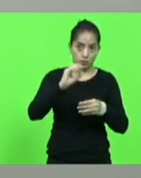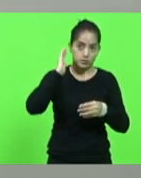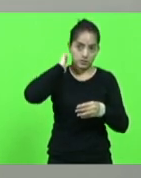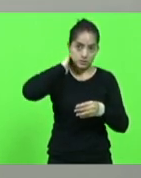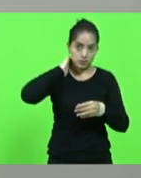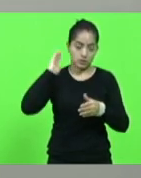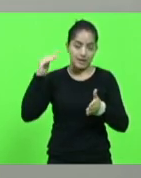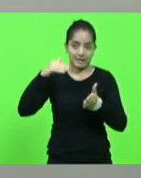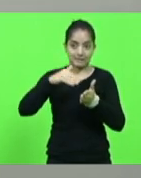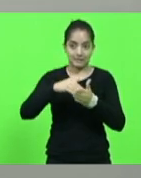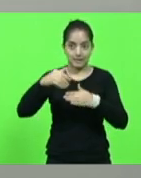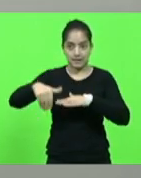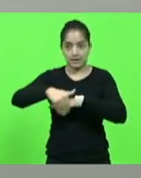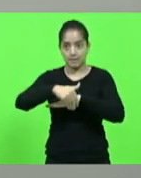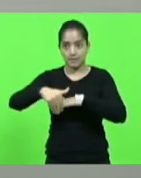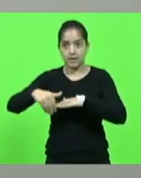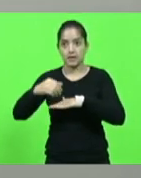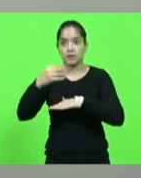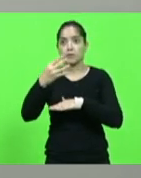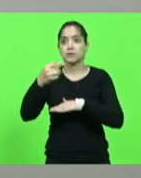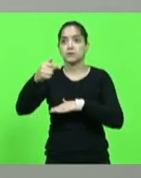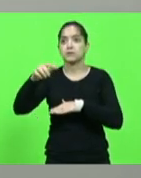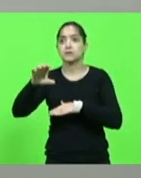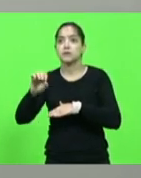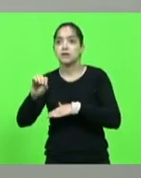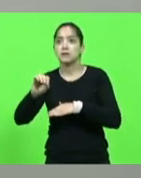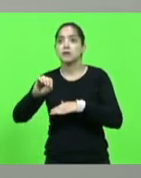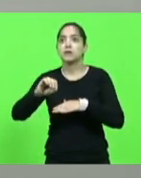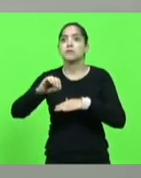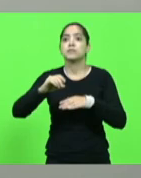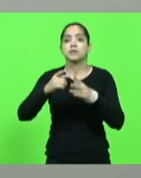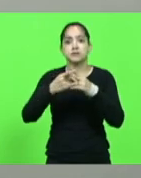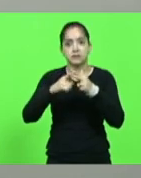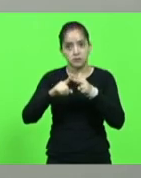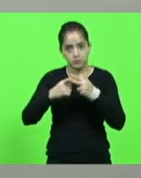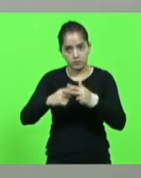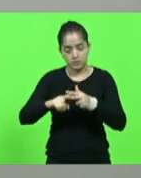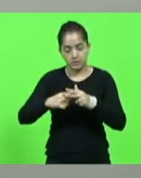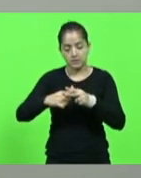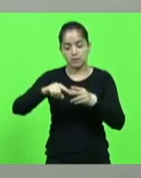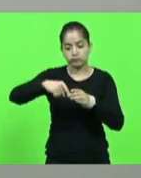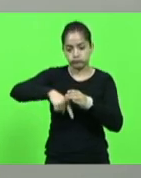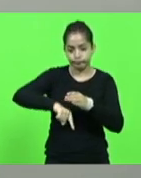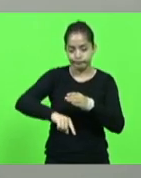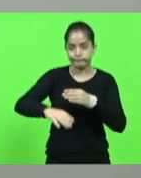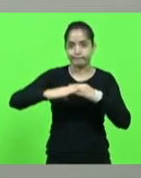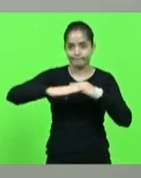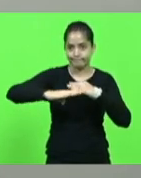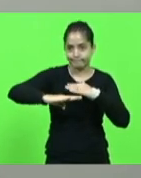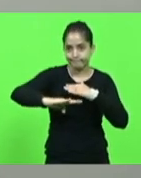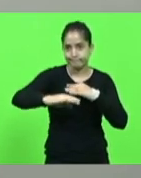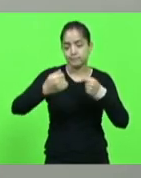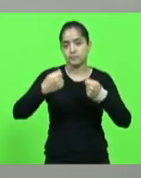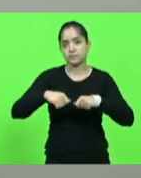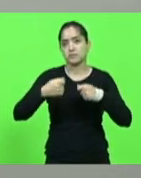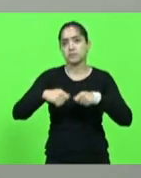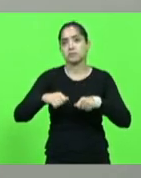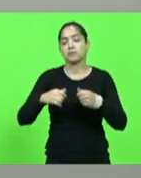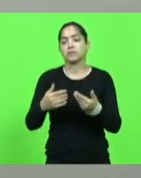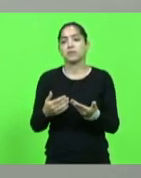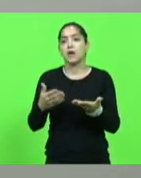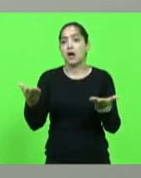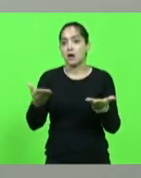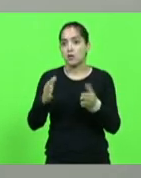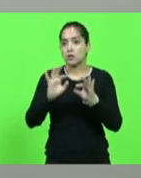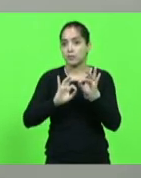BR-470, nós precisamos que tenha esse tapa-buraco. Outro ponto importante, eu fiz agora a